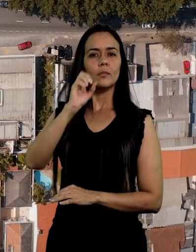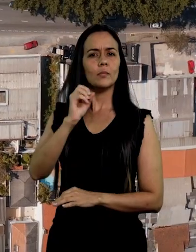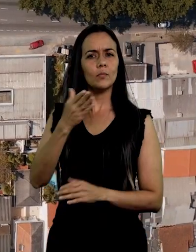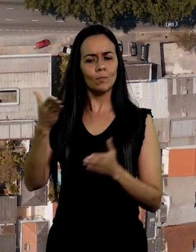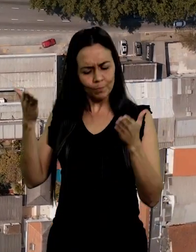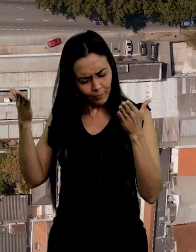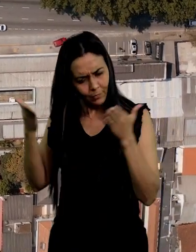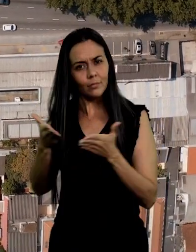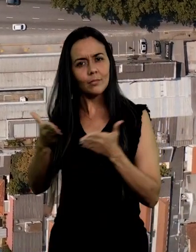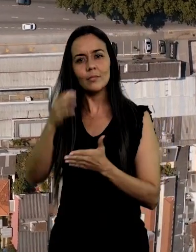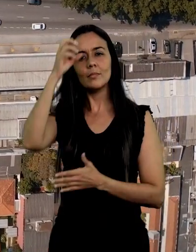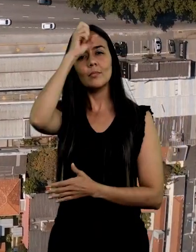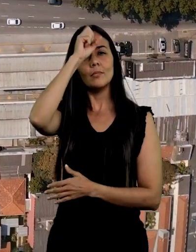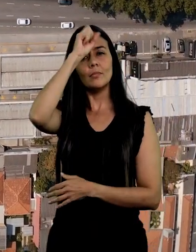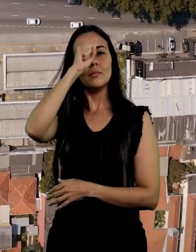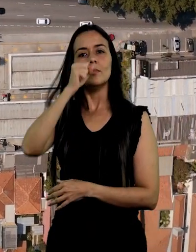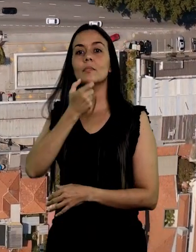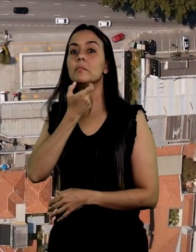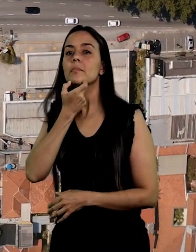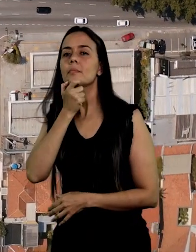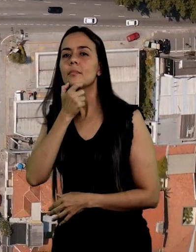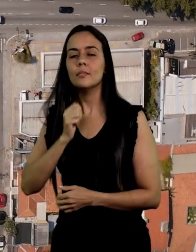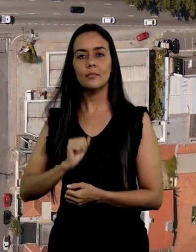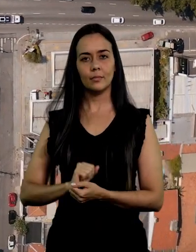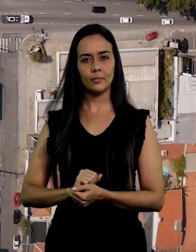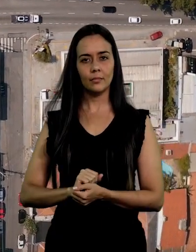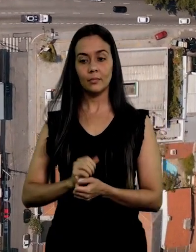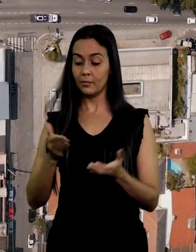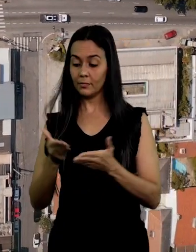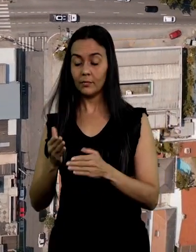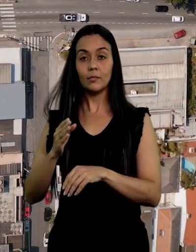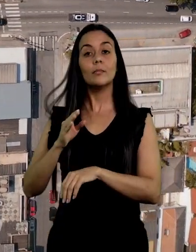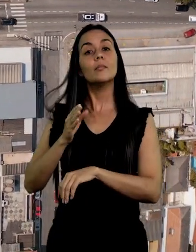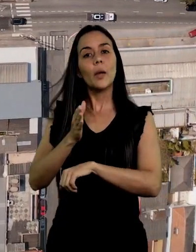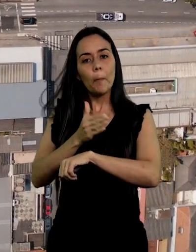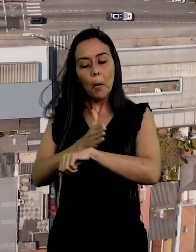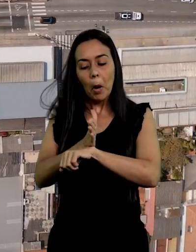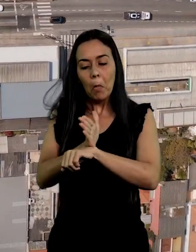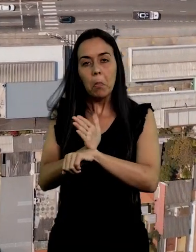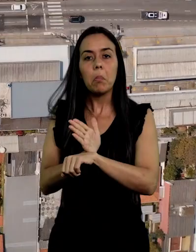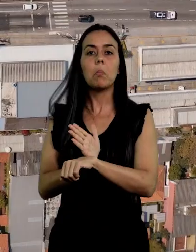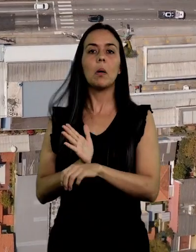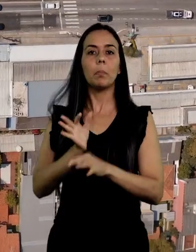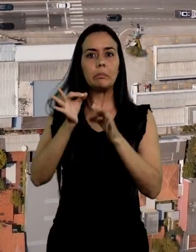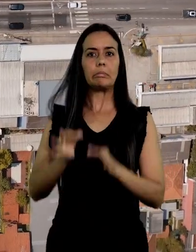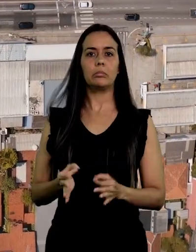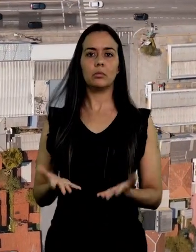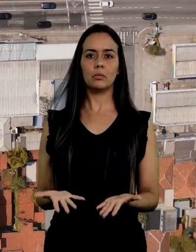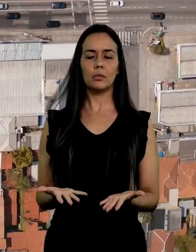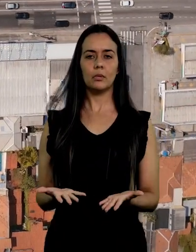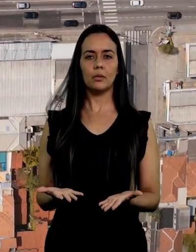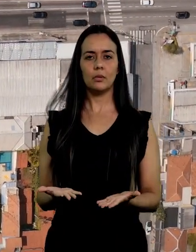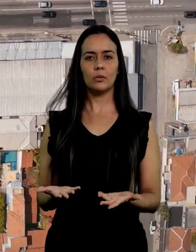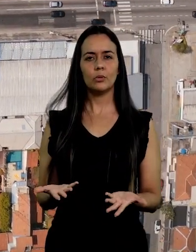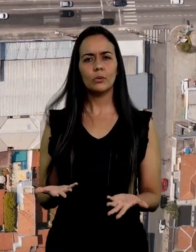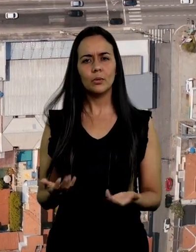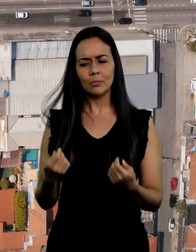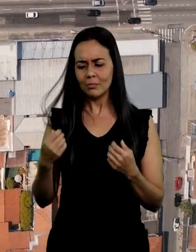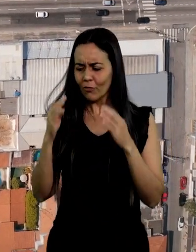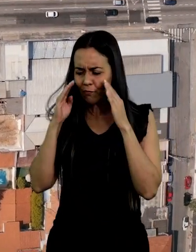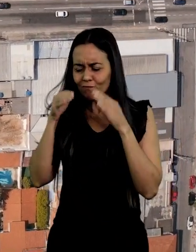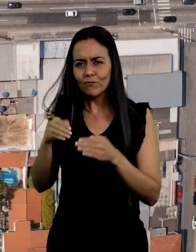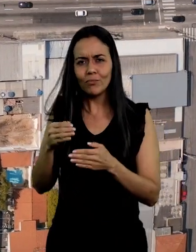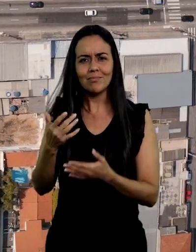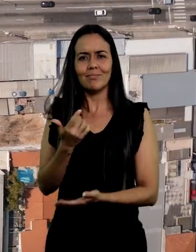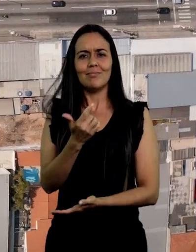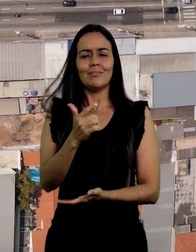que aprender língua inglesa. E agora em matemática. Não importa muito, né? Nem para a escola e